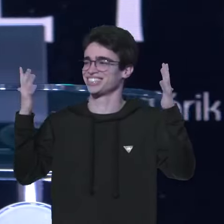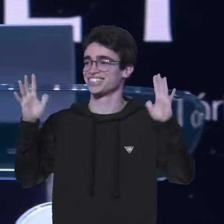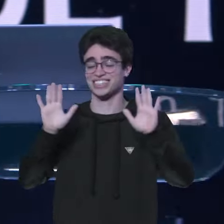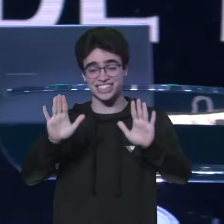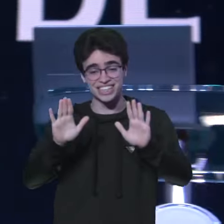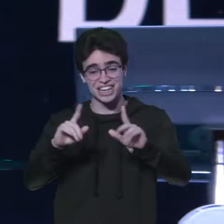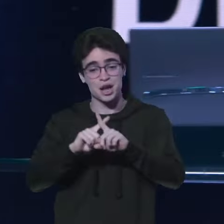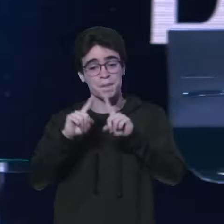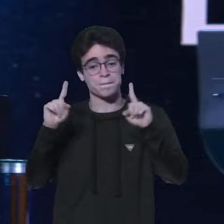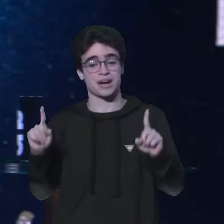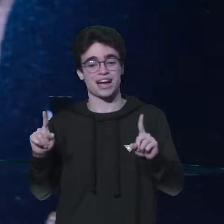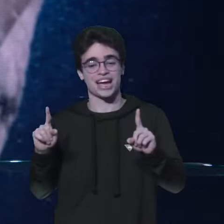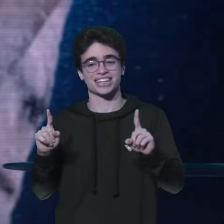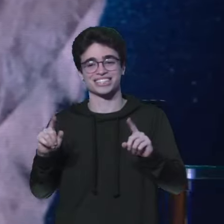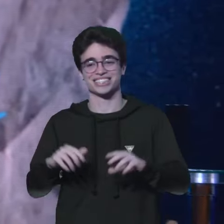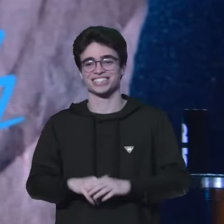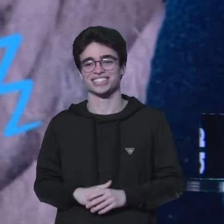Mas...